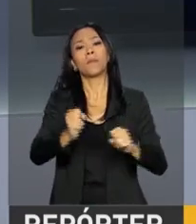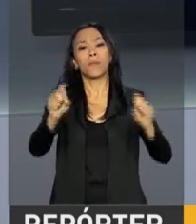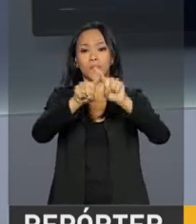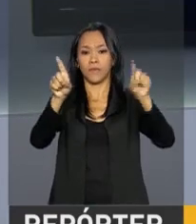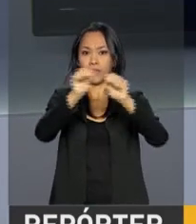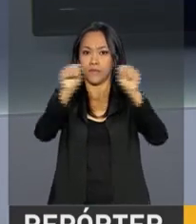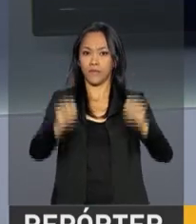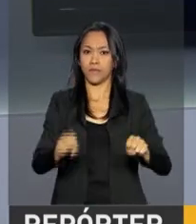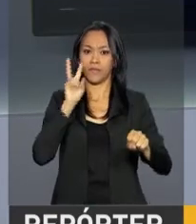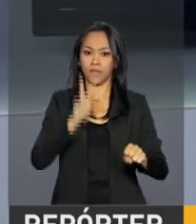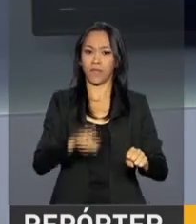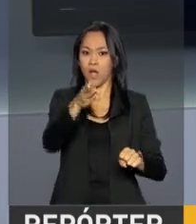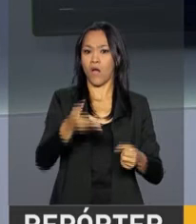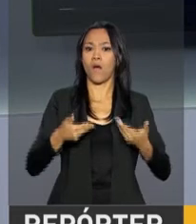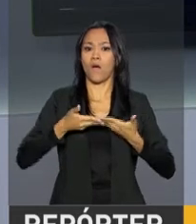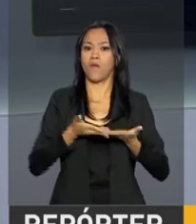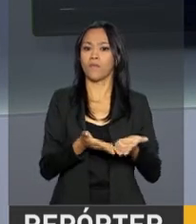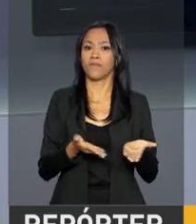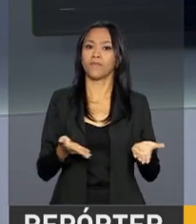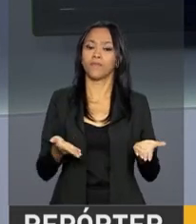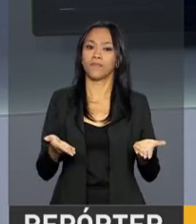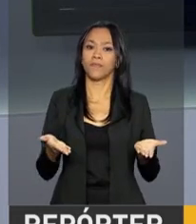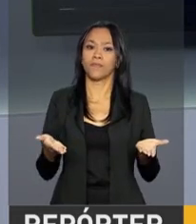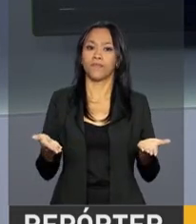internet o endereço é o seguinte anote aí